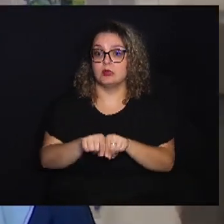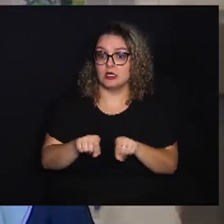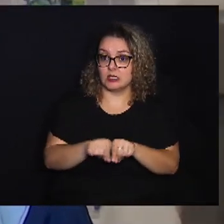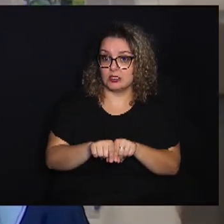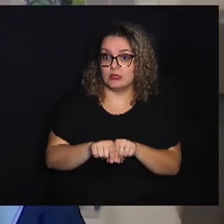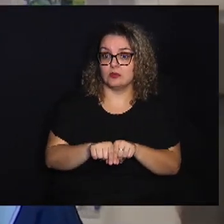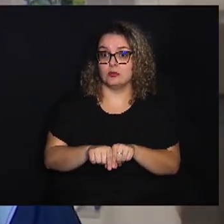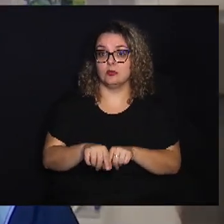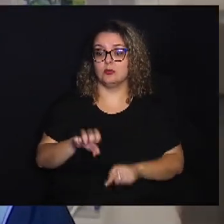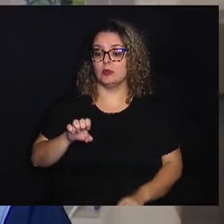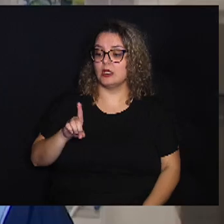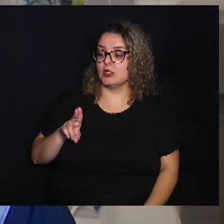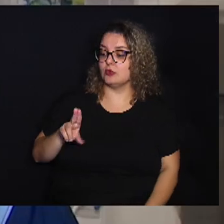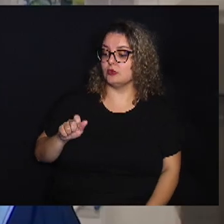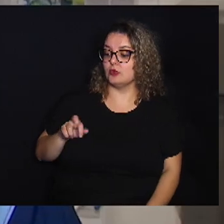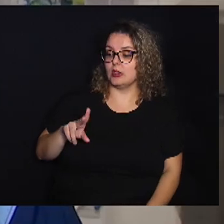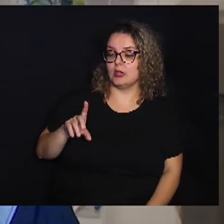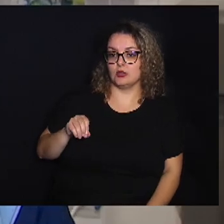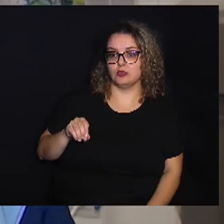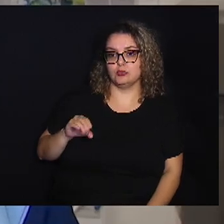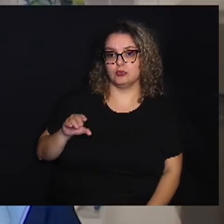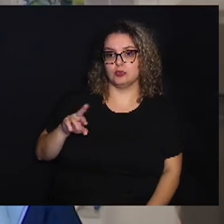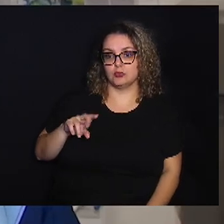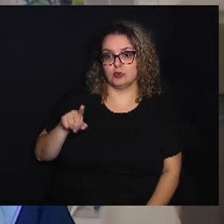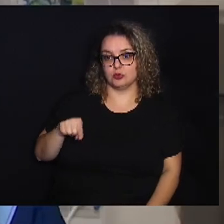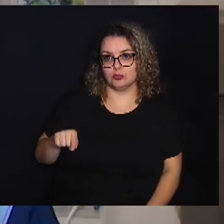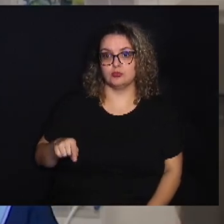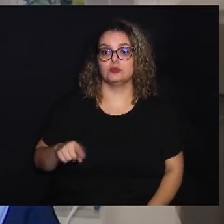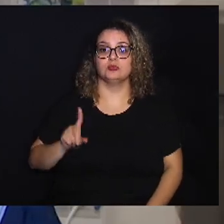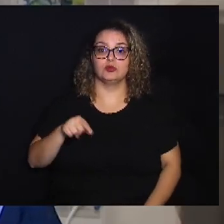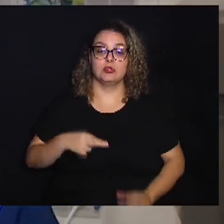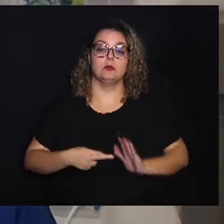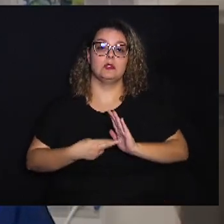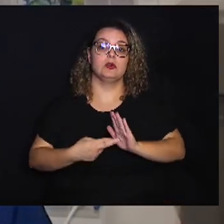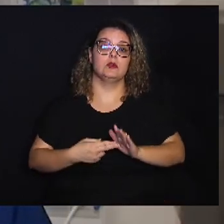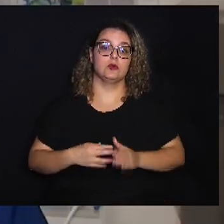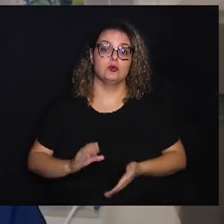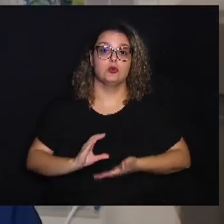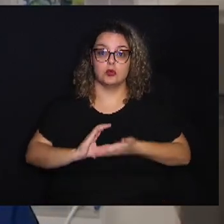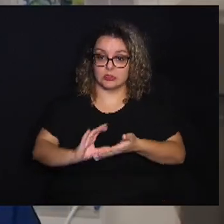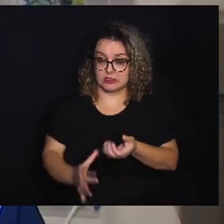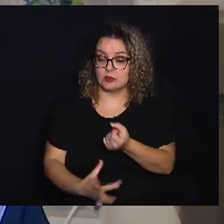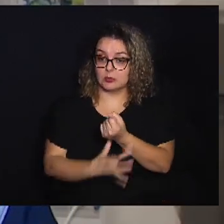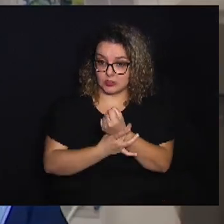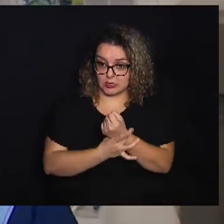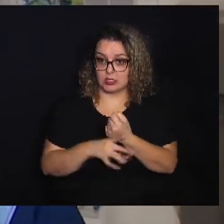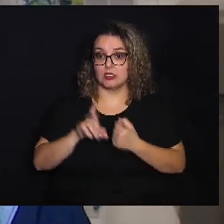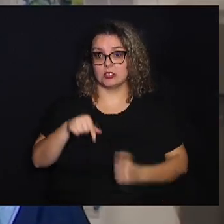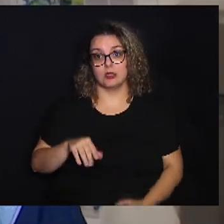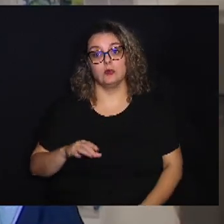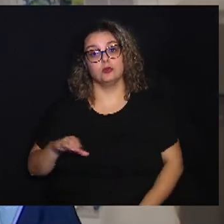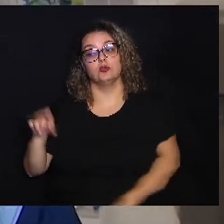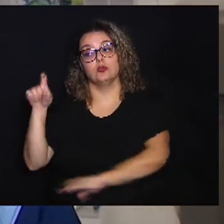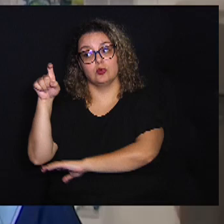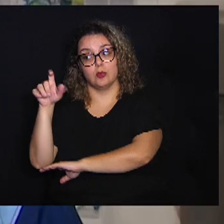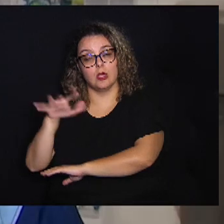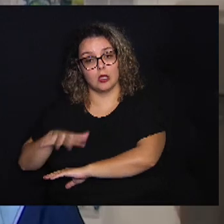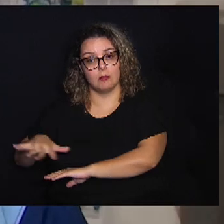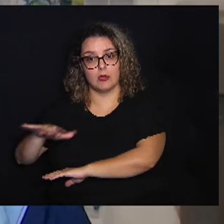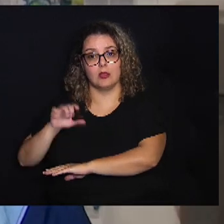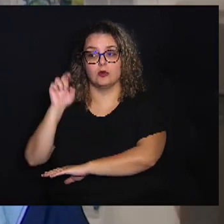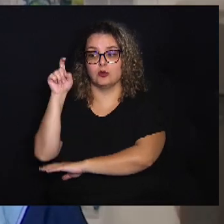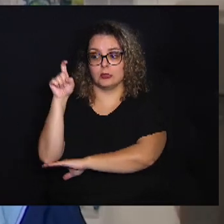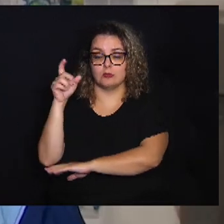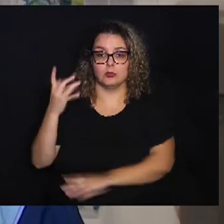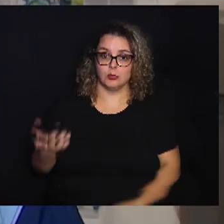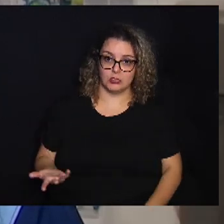o Eduardo Cruz, que representa um conselho de segurança, que é o Conselho de Segurança do Cambuí, e ele falou